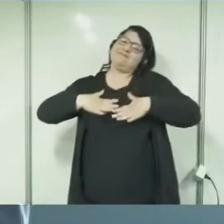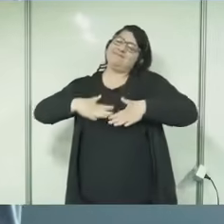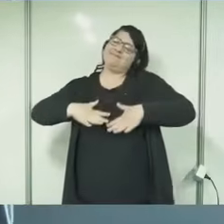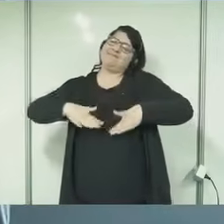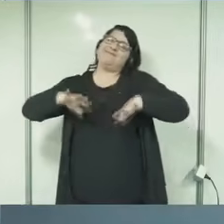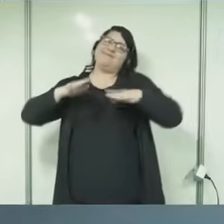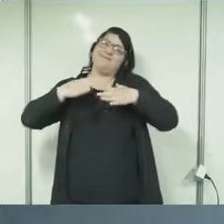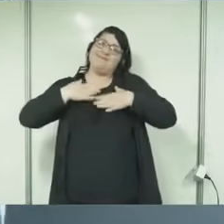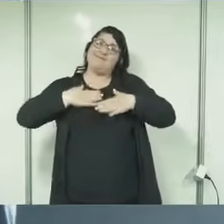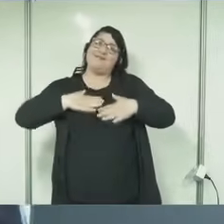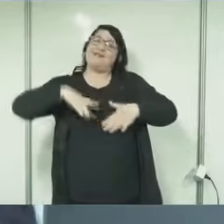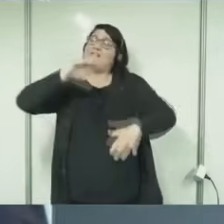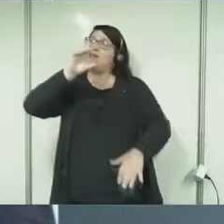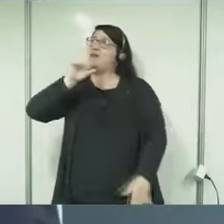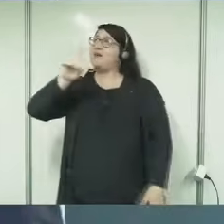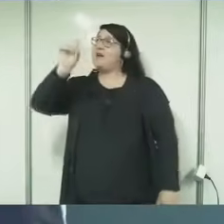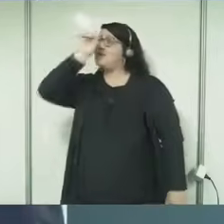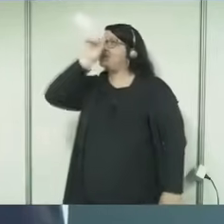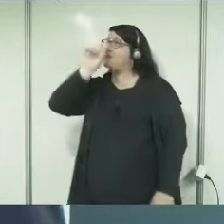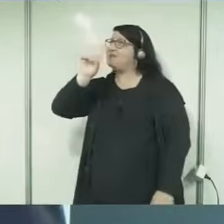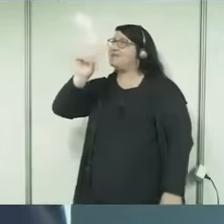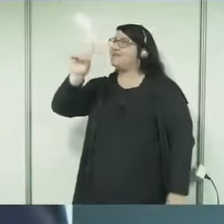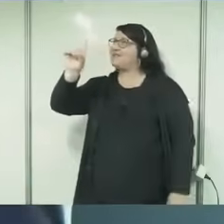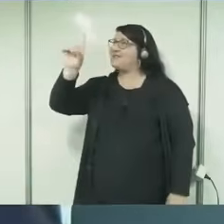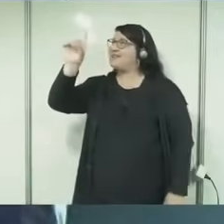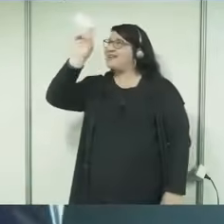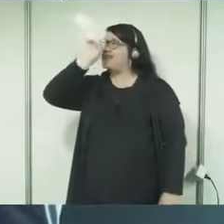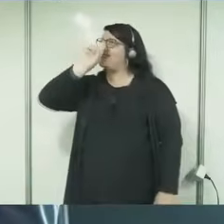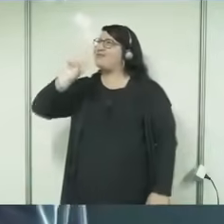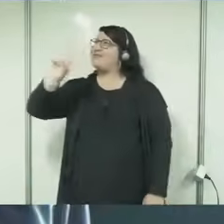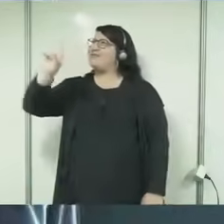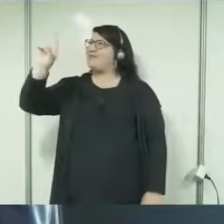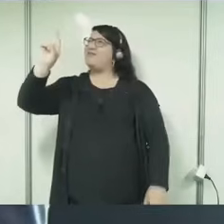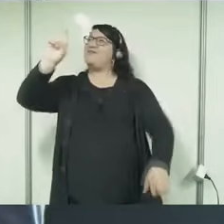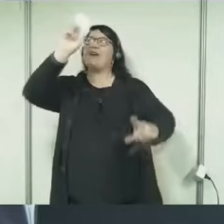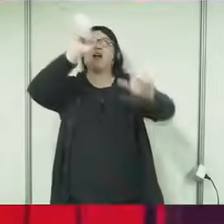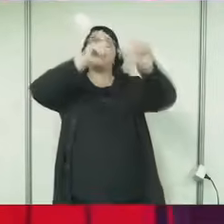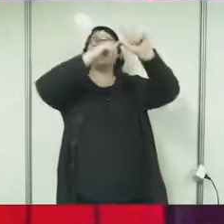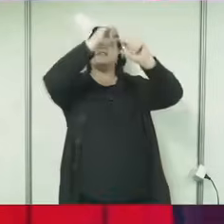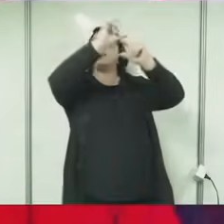Tu das ordens às estrelas